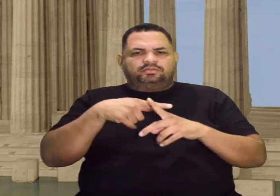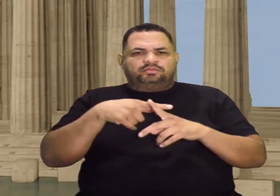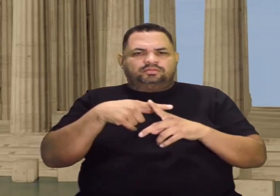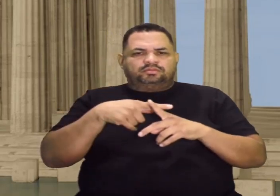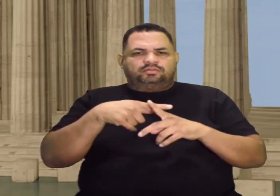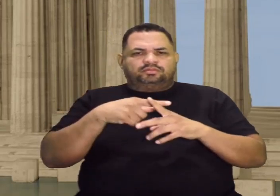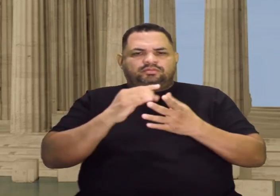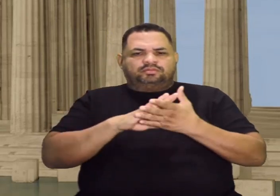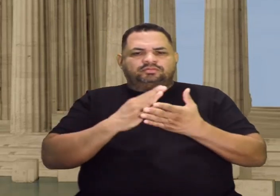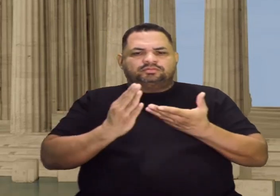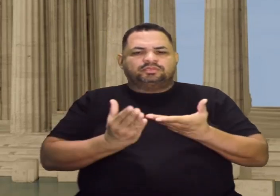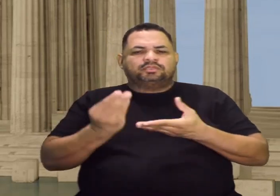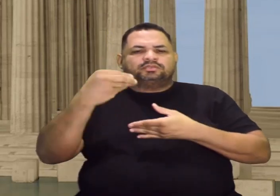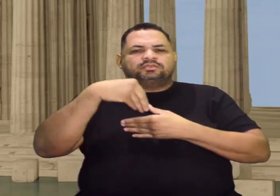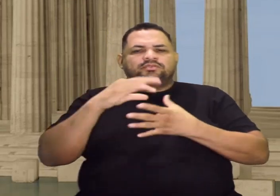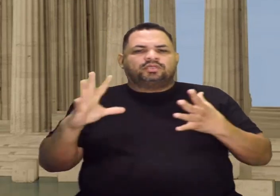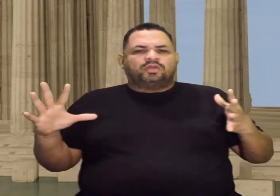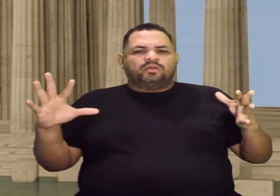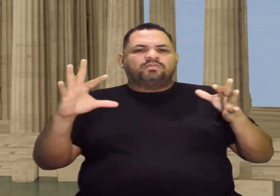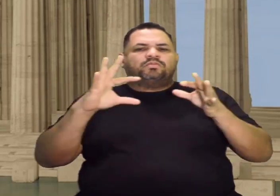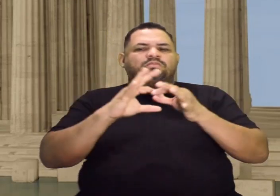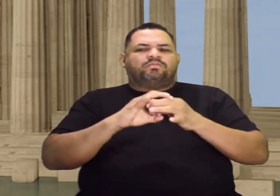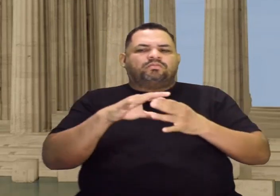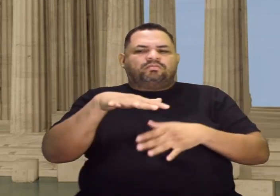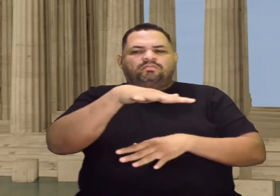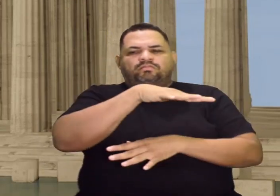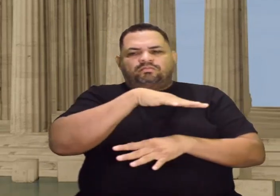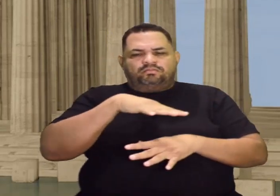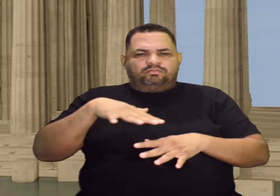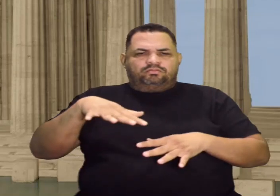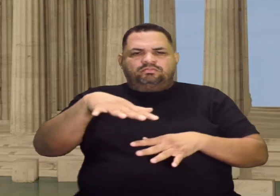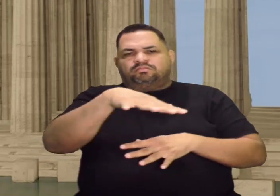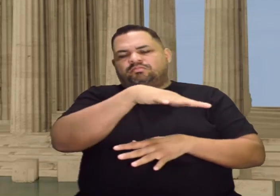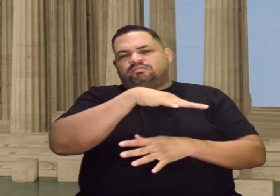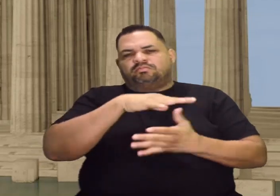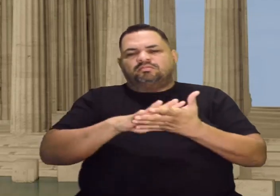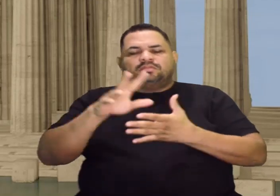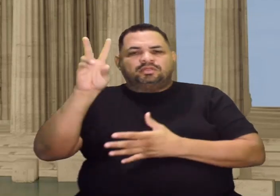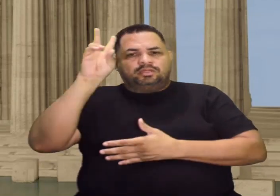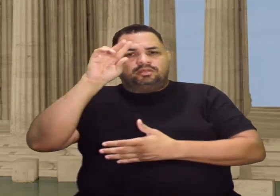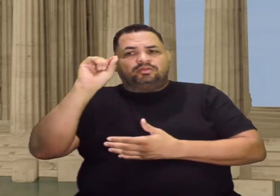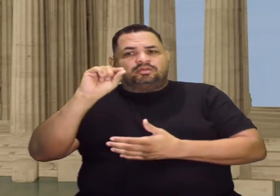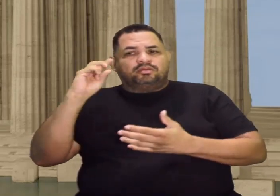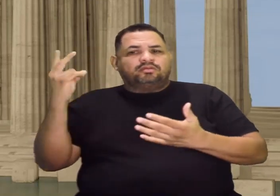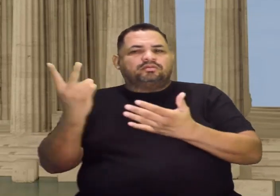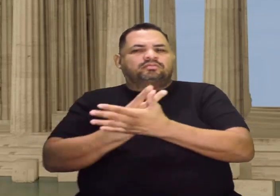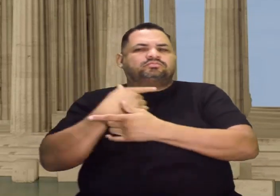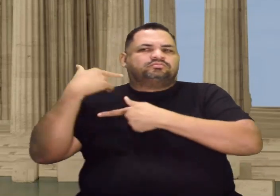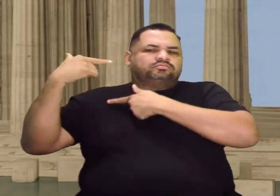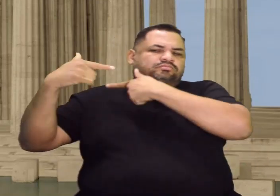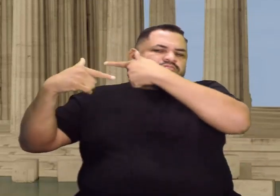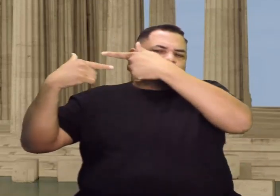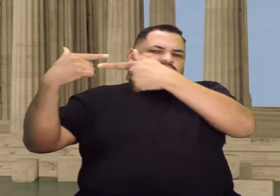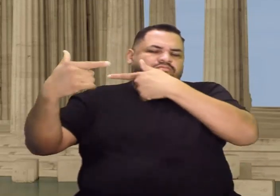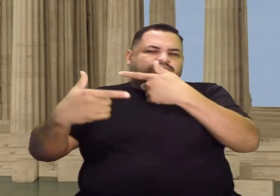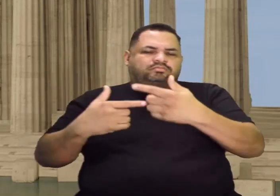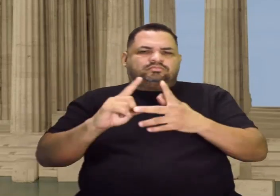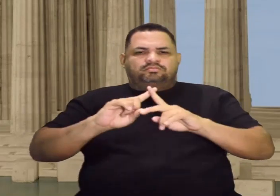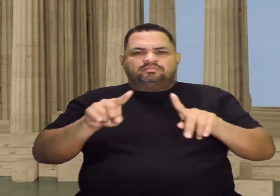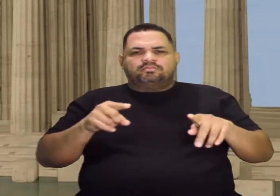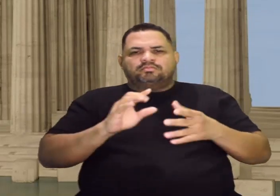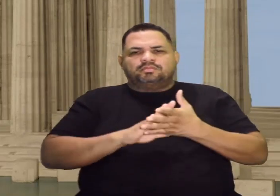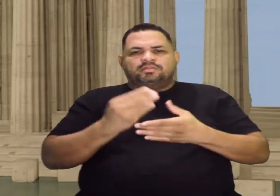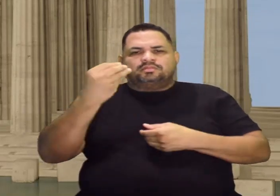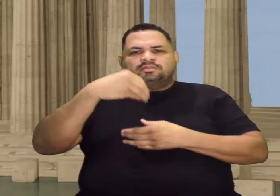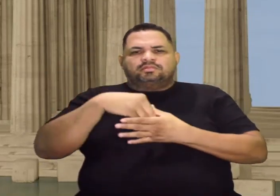ele abarca todo esse contexto no âmbito, né, da história, o que ocorreu anteriormente ao longo da história. Porém, no âmbito